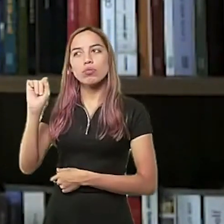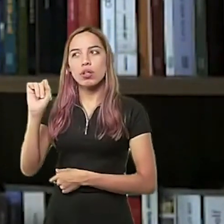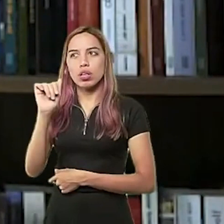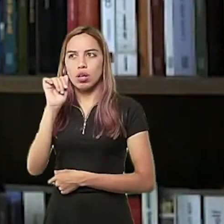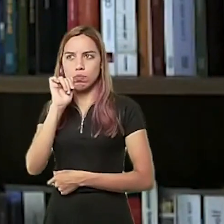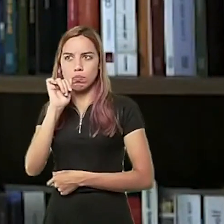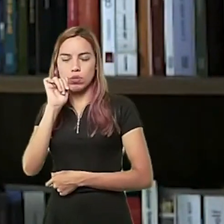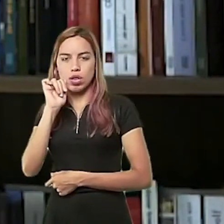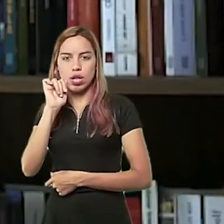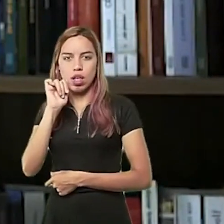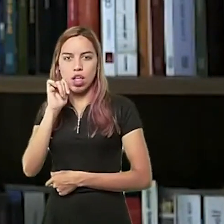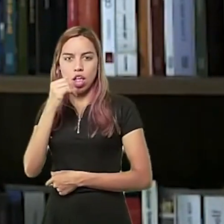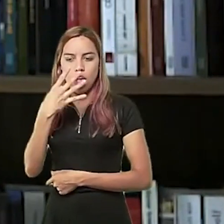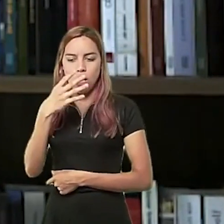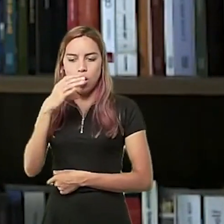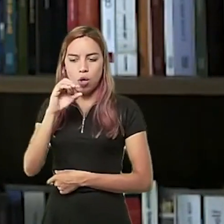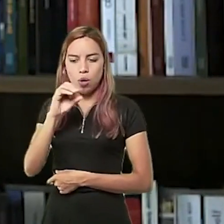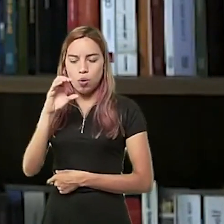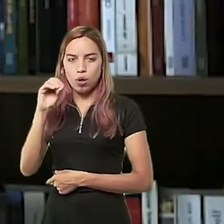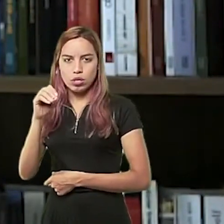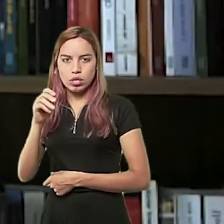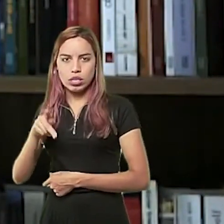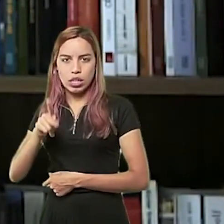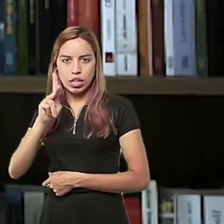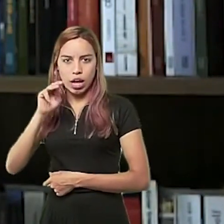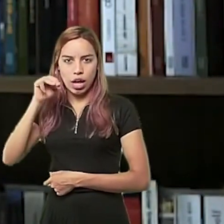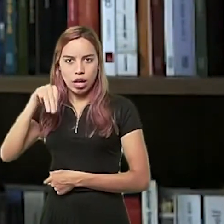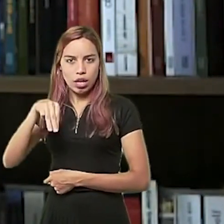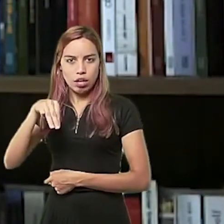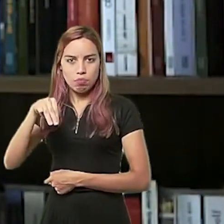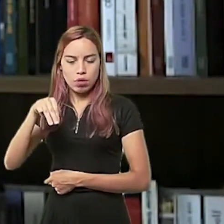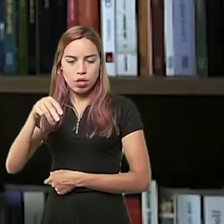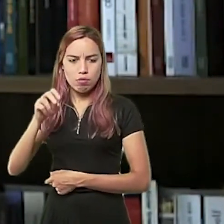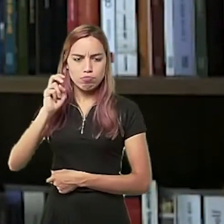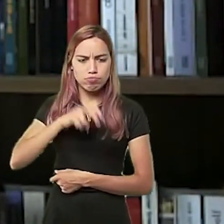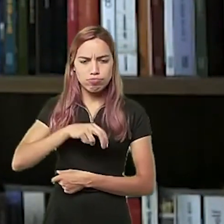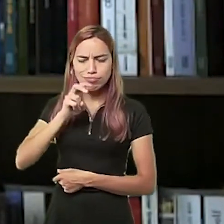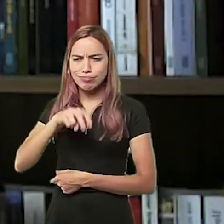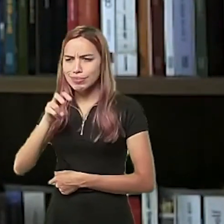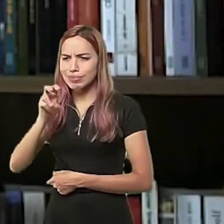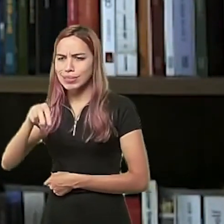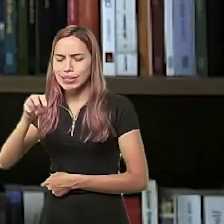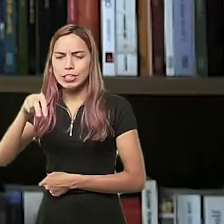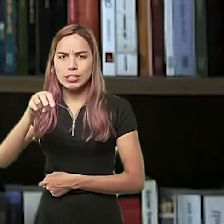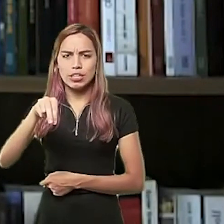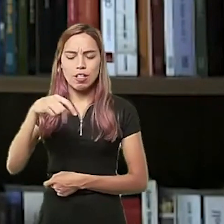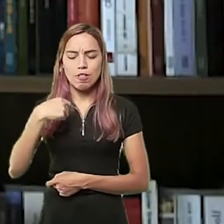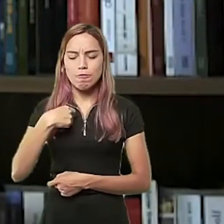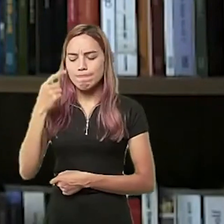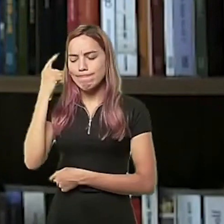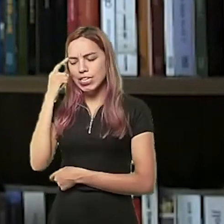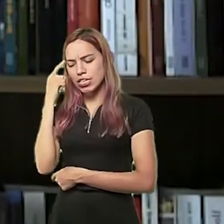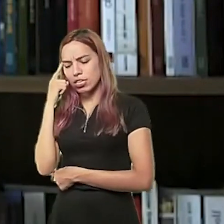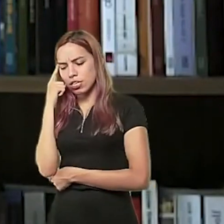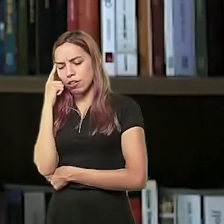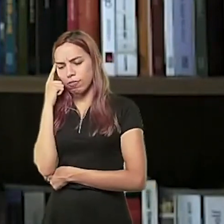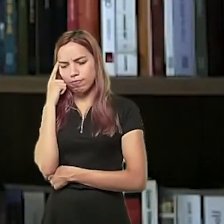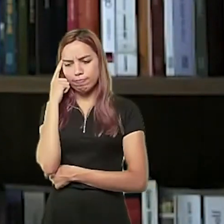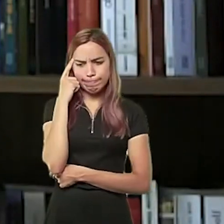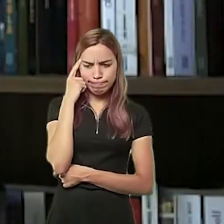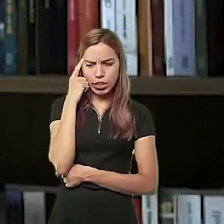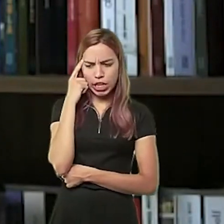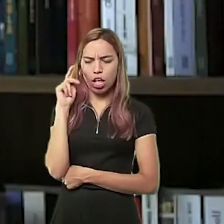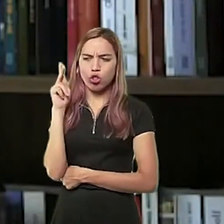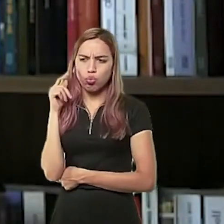é muita coisa, né? Muita coisa. E eu passei anos, voltava e pensava nessa história, que